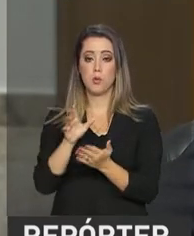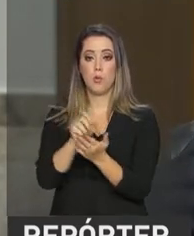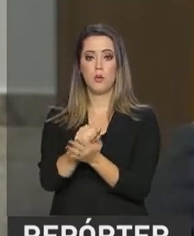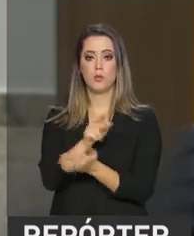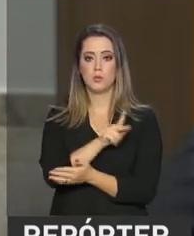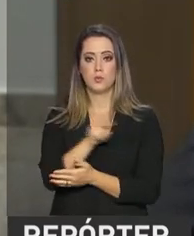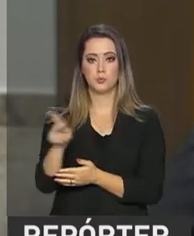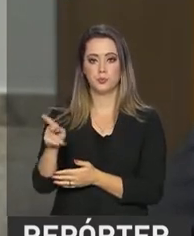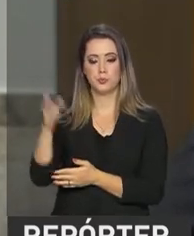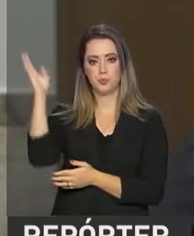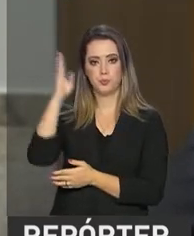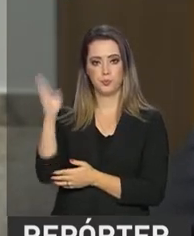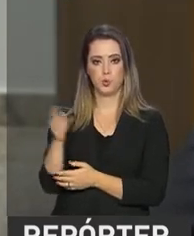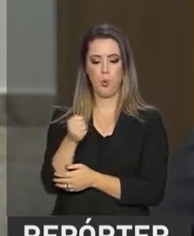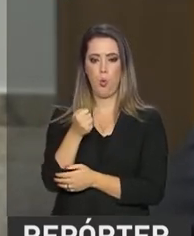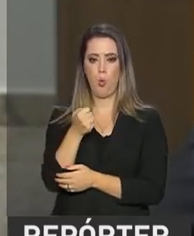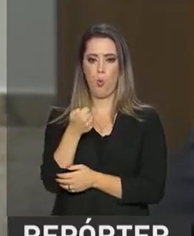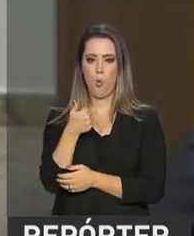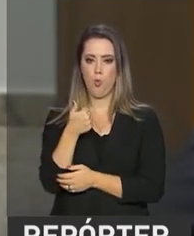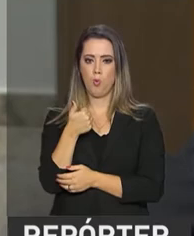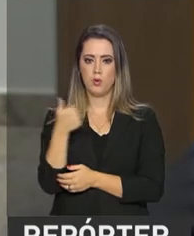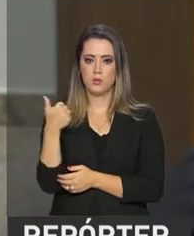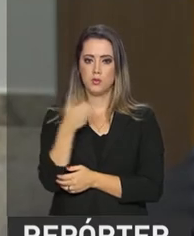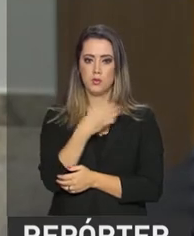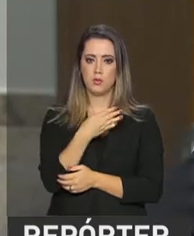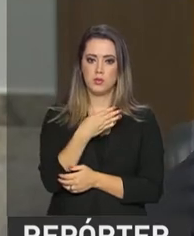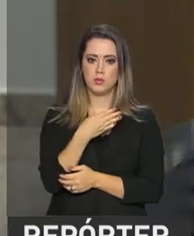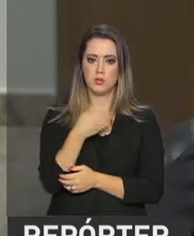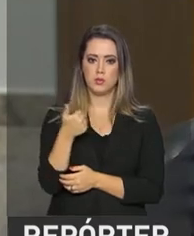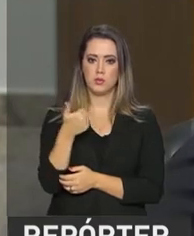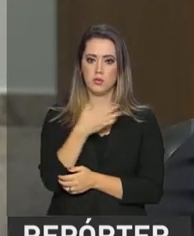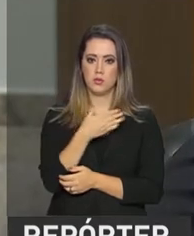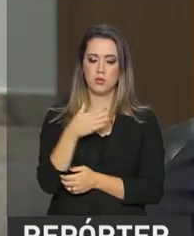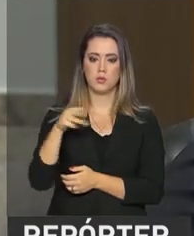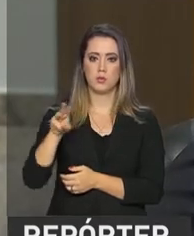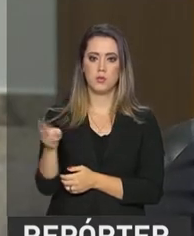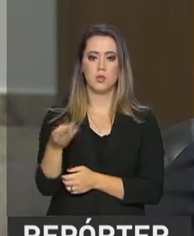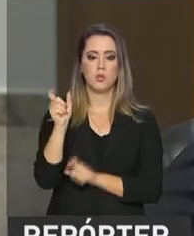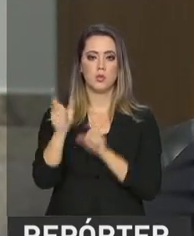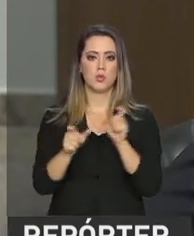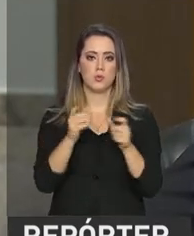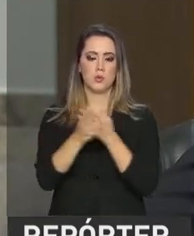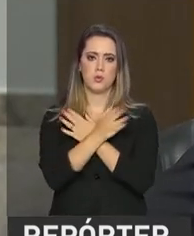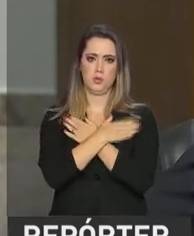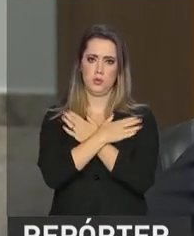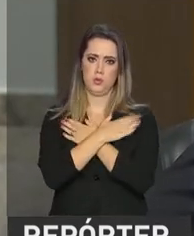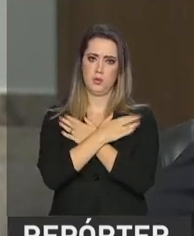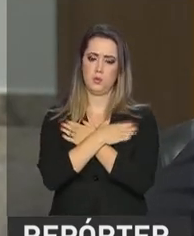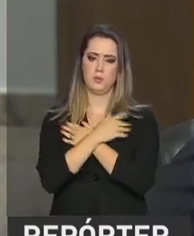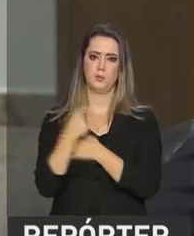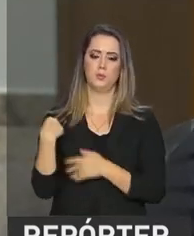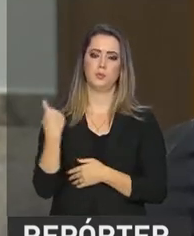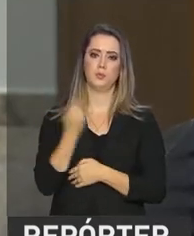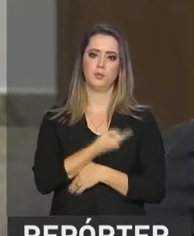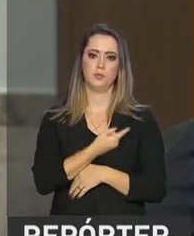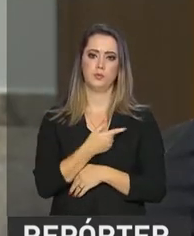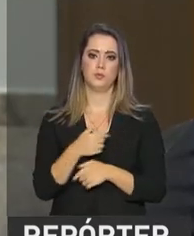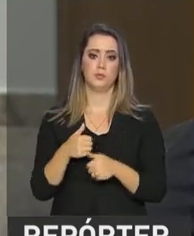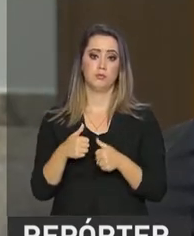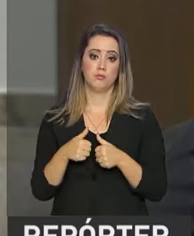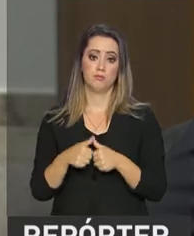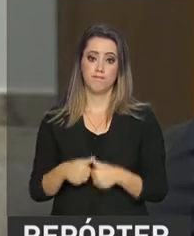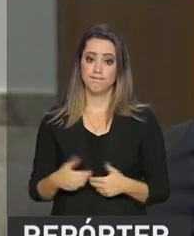república quase 14 milhões de desempregados nós estamos